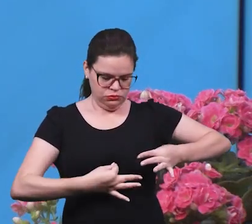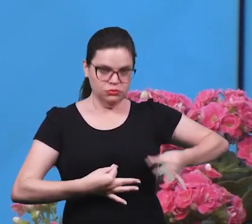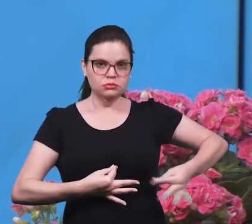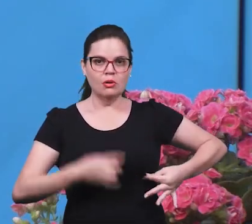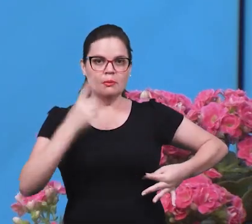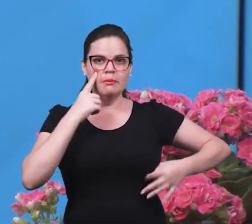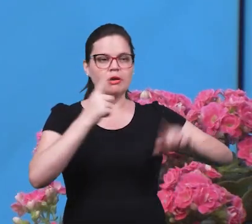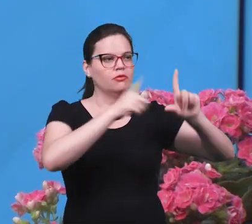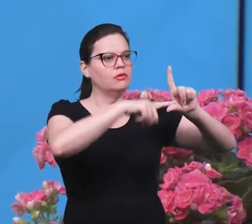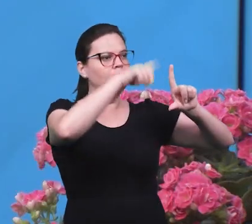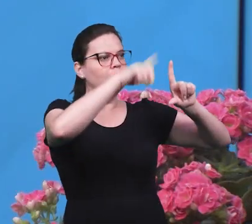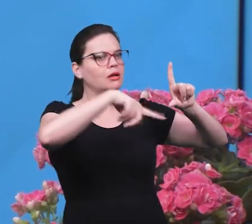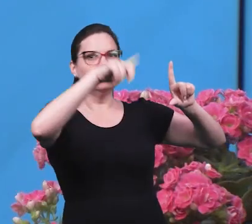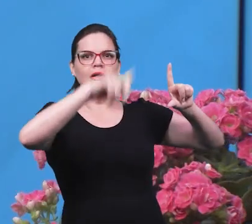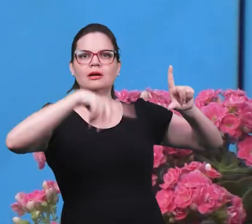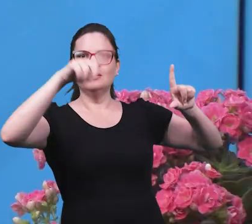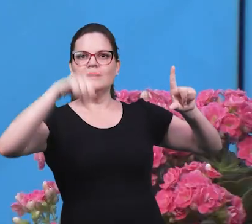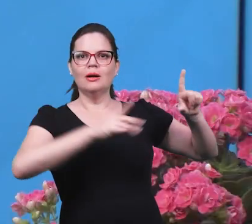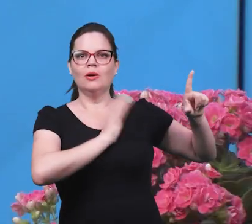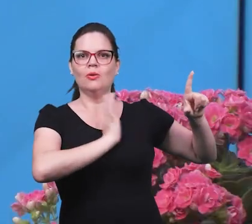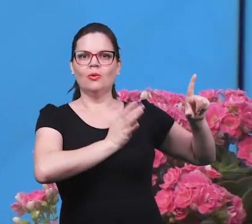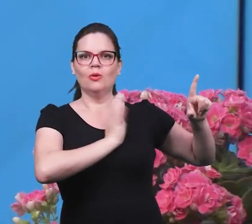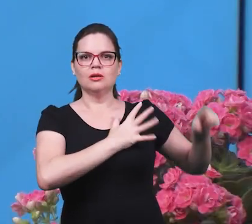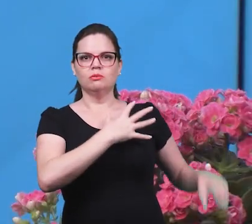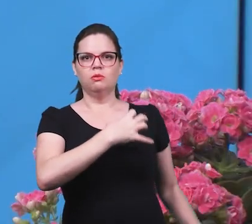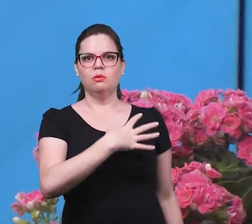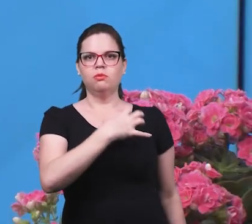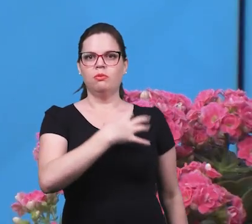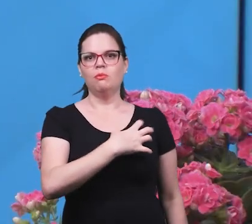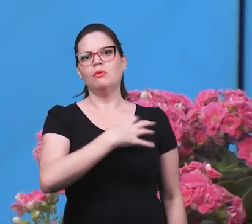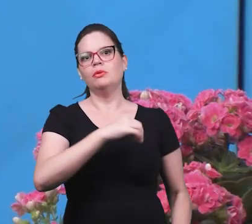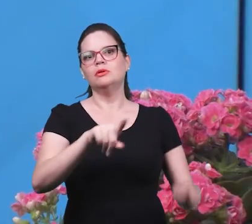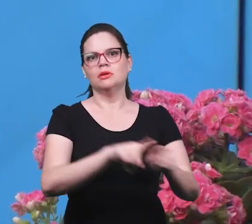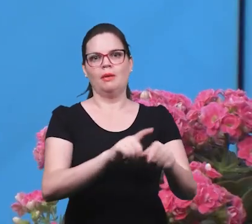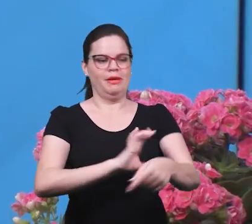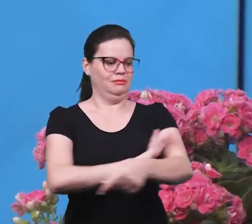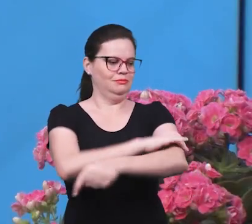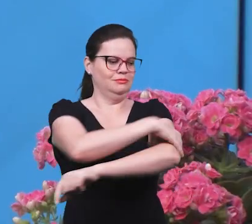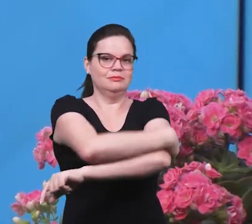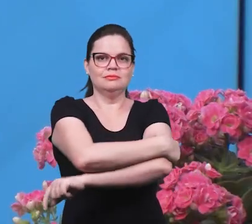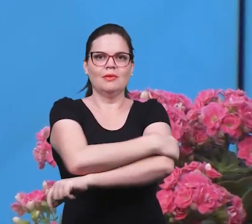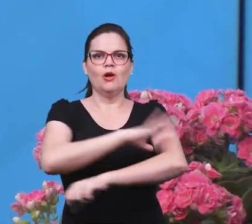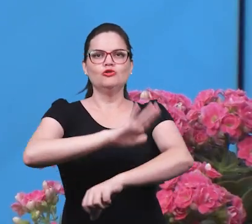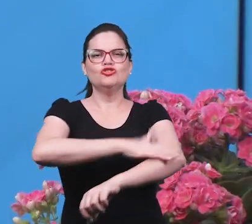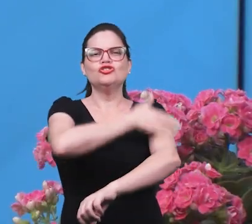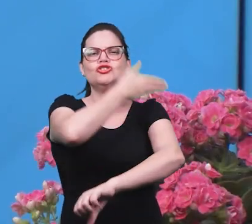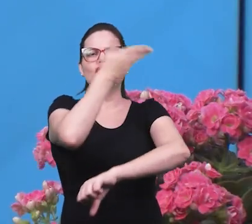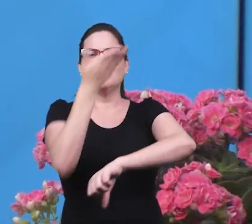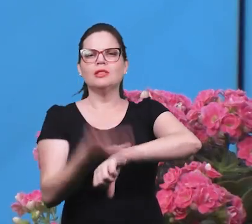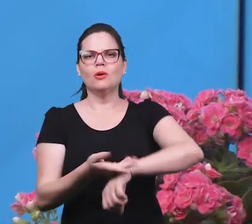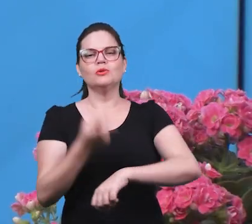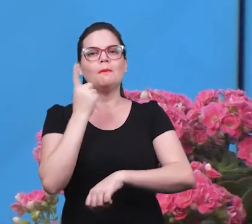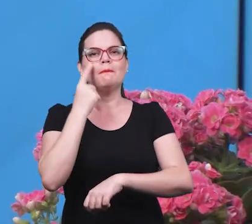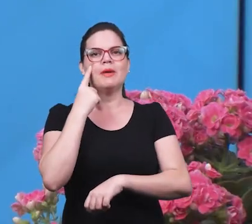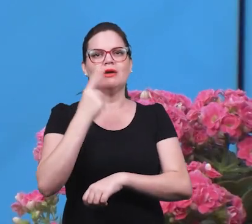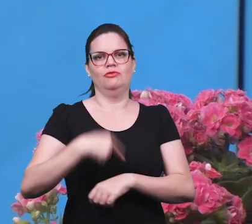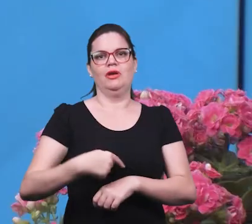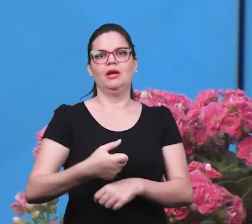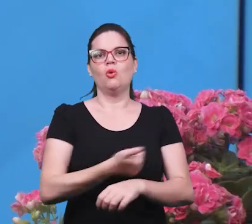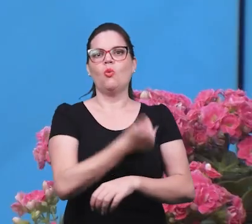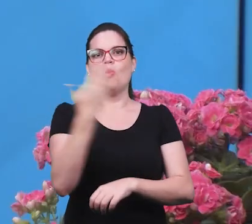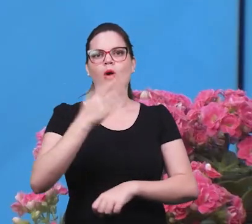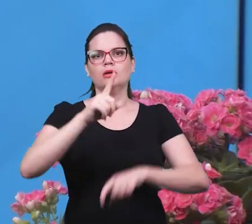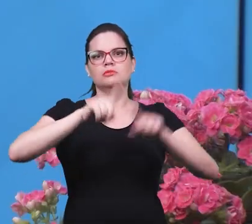o mapa, né, que é o monitoramento em 24 Uhum. horas. Tudo isso gera uma série de dados que constrói para o